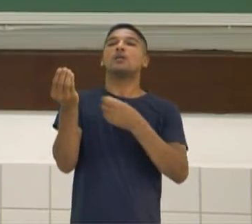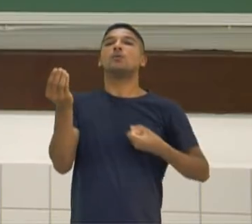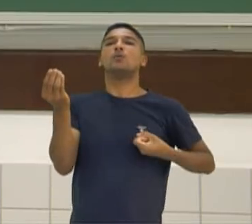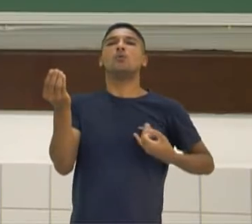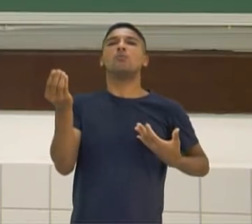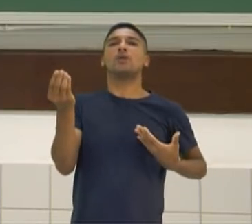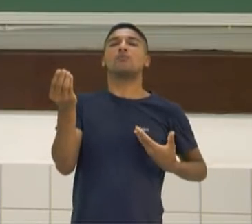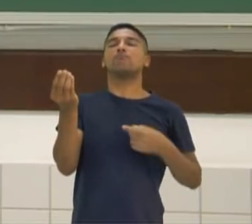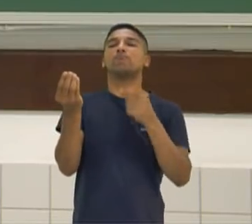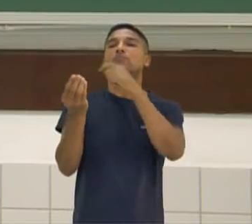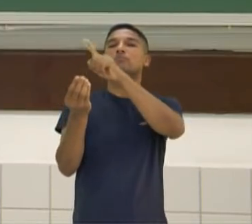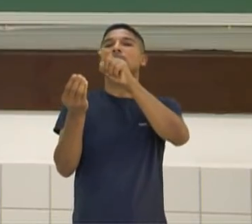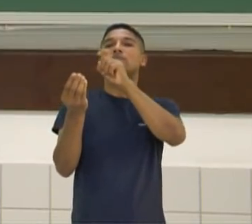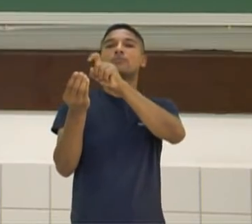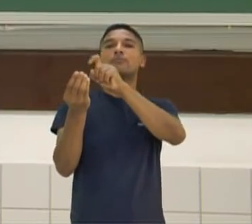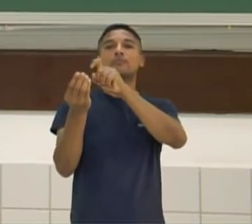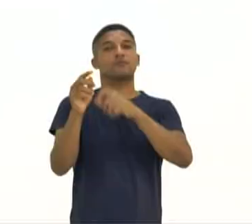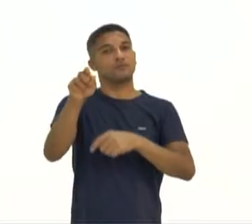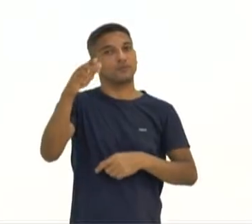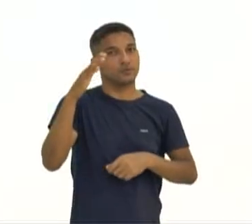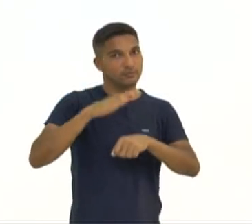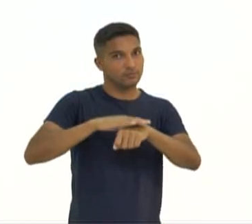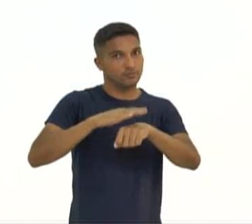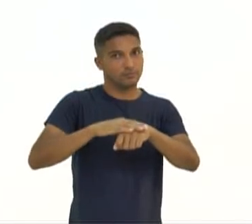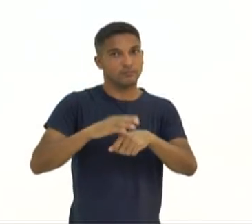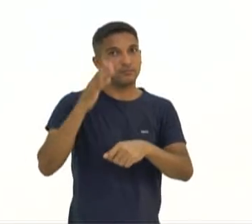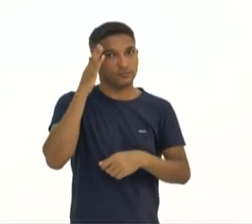dar um tempinho para vocês e já já a gente volta.